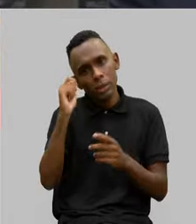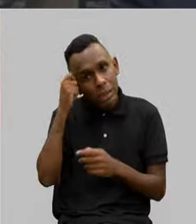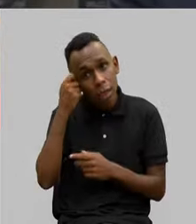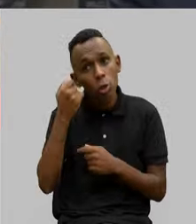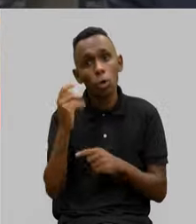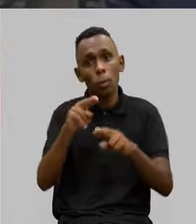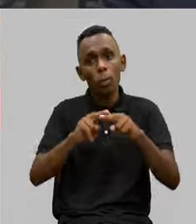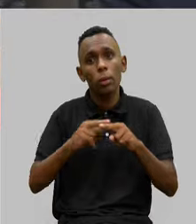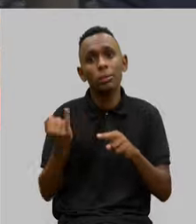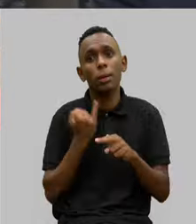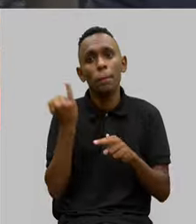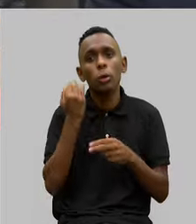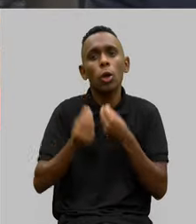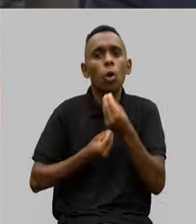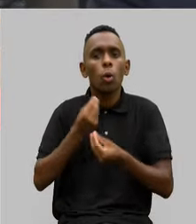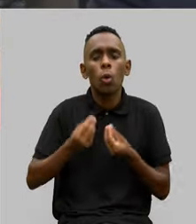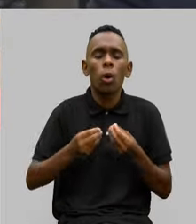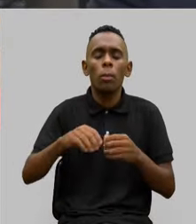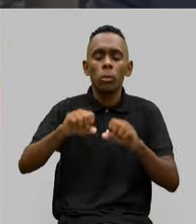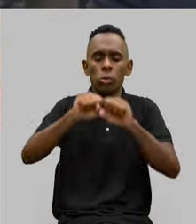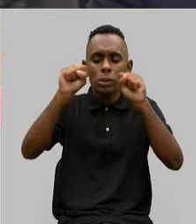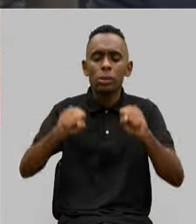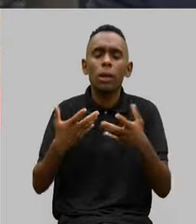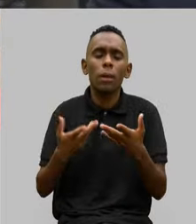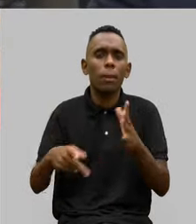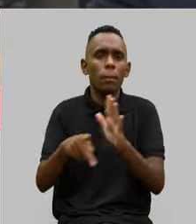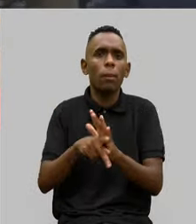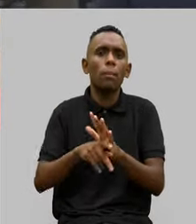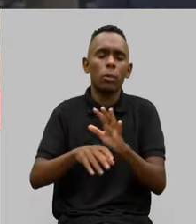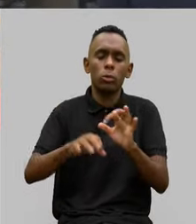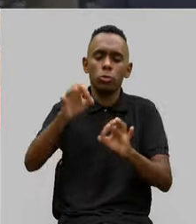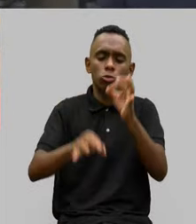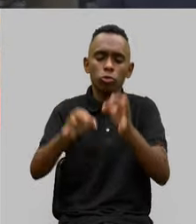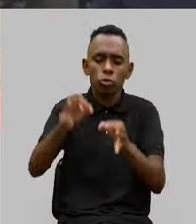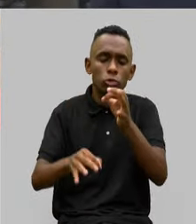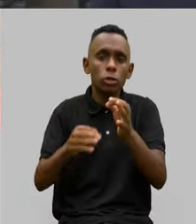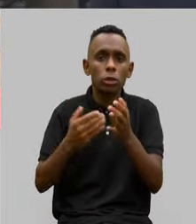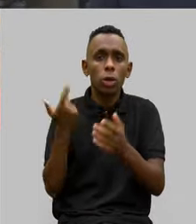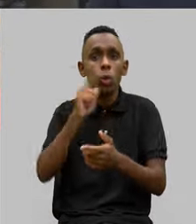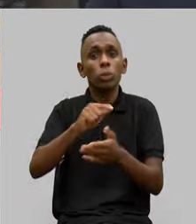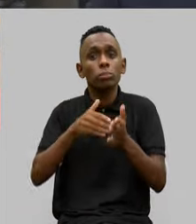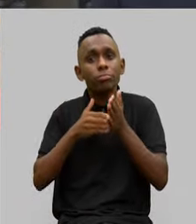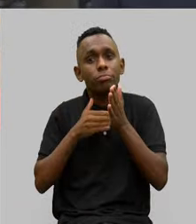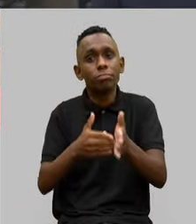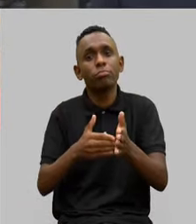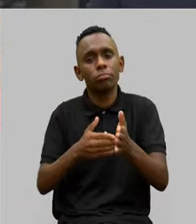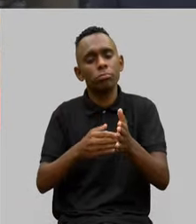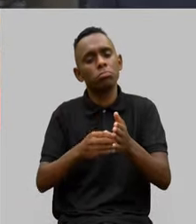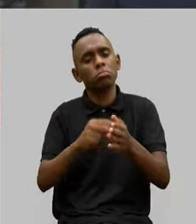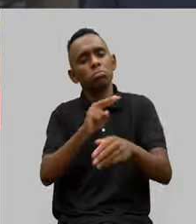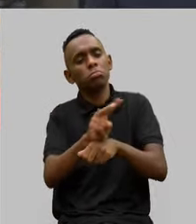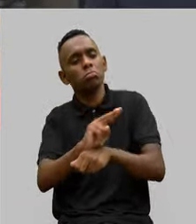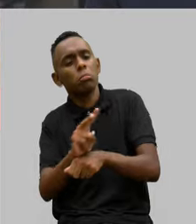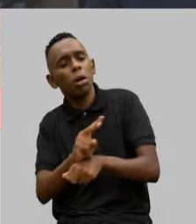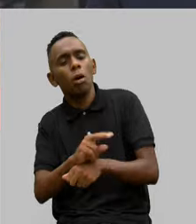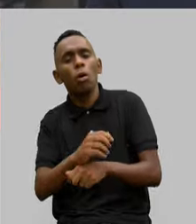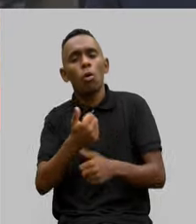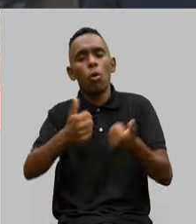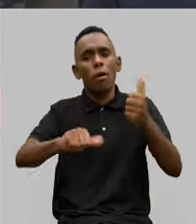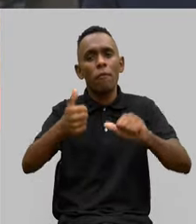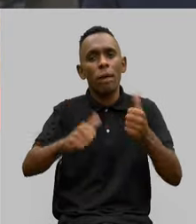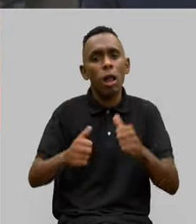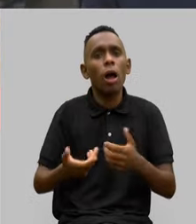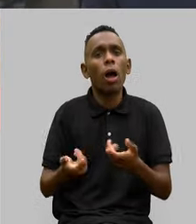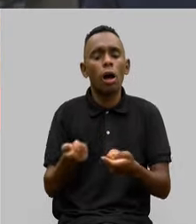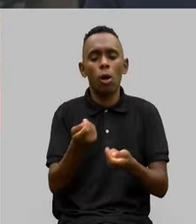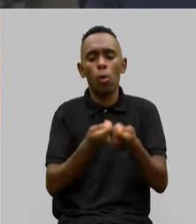assim pensar como é que o sistema de Justiça vai conseguir acompanhar a fiscalização controle